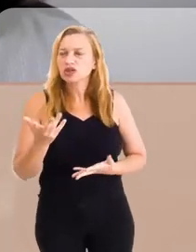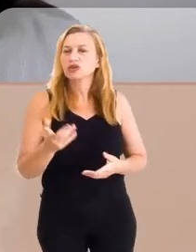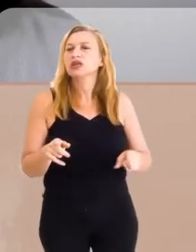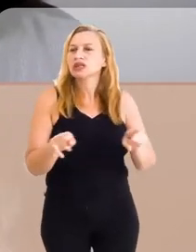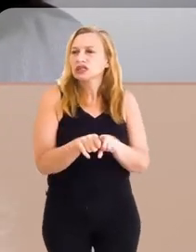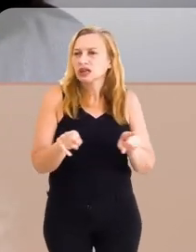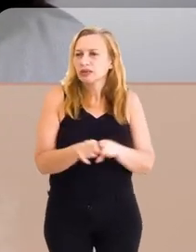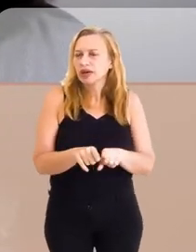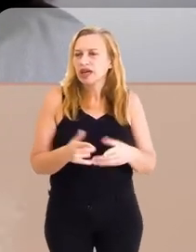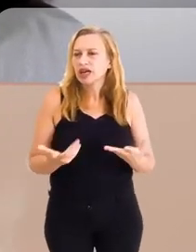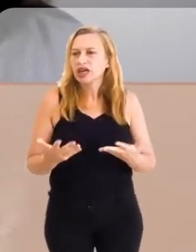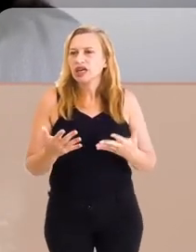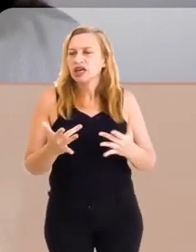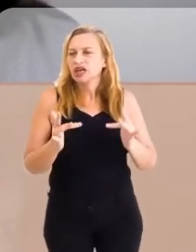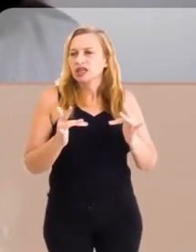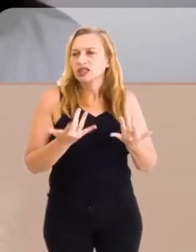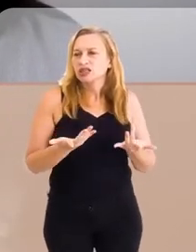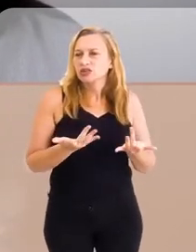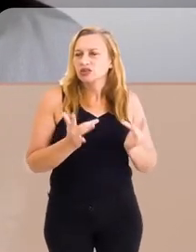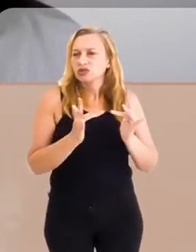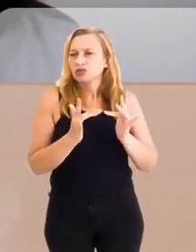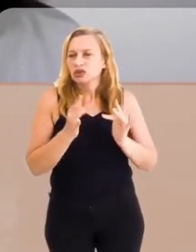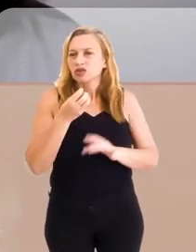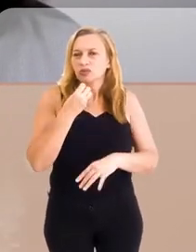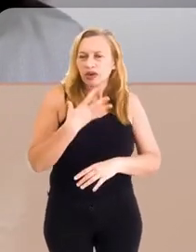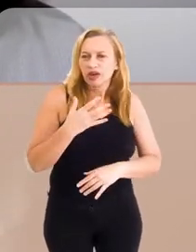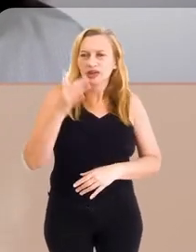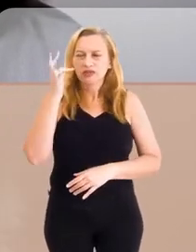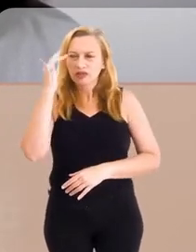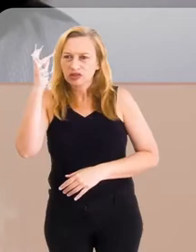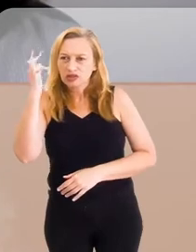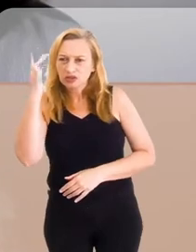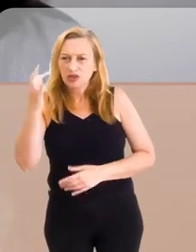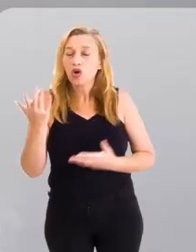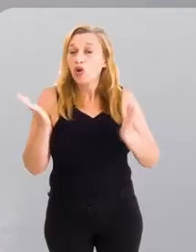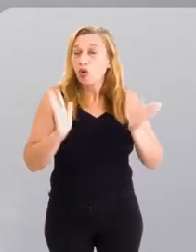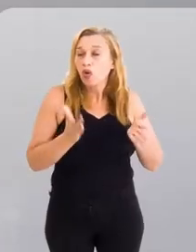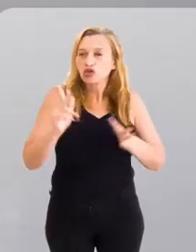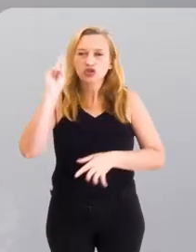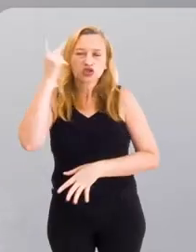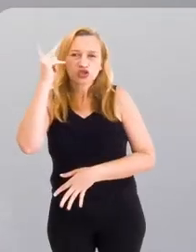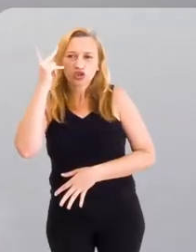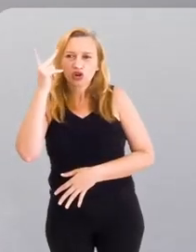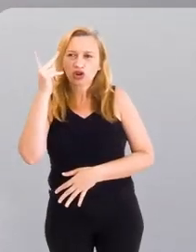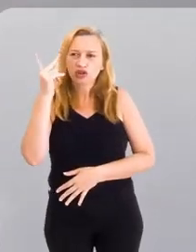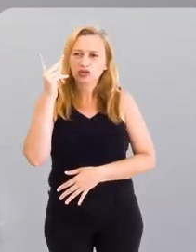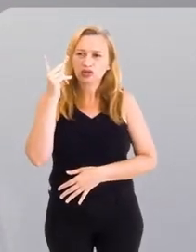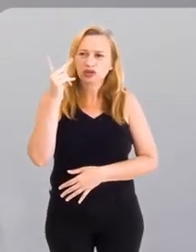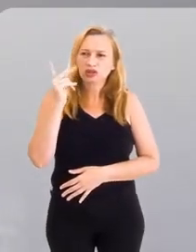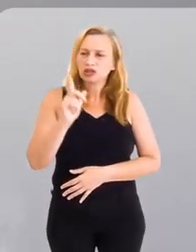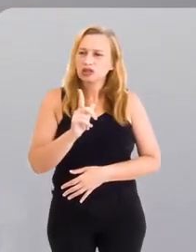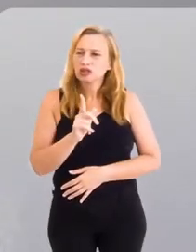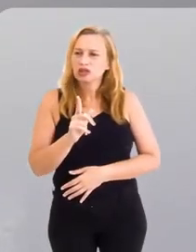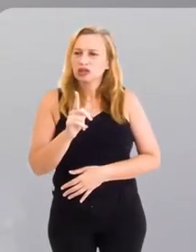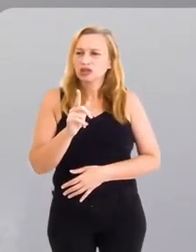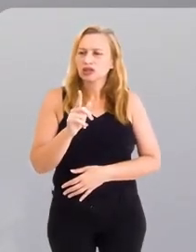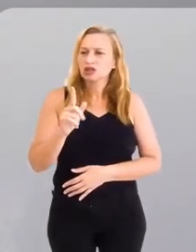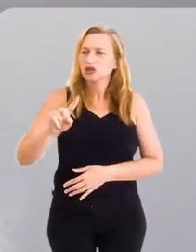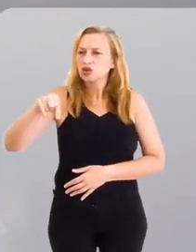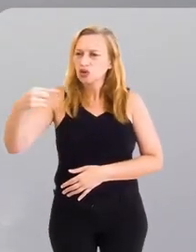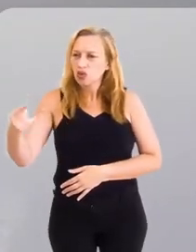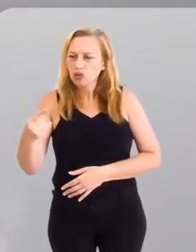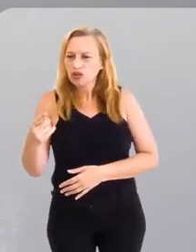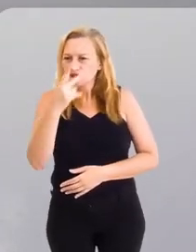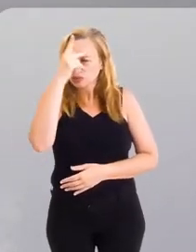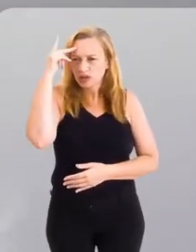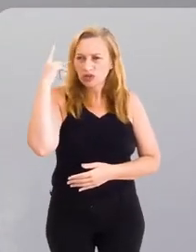E elas viviam muito bem, conviviam muito bem essas tendências filosóficas. No nosso momento histórico, Nova Acrópole, não só